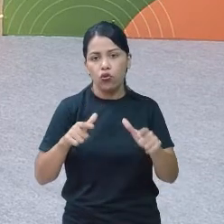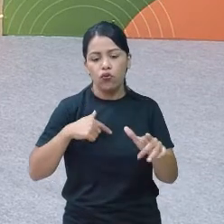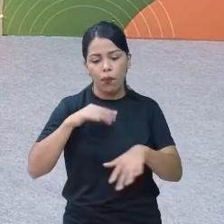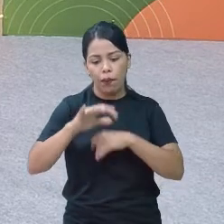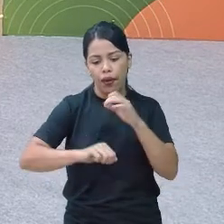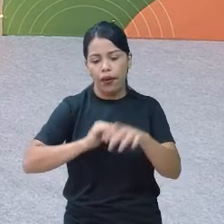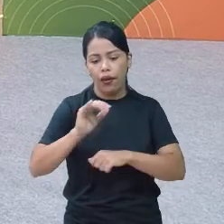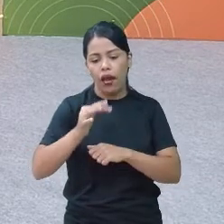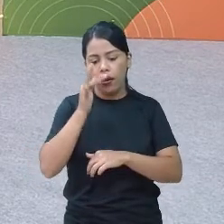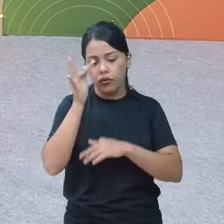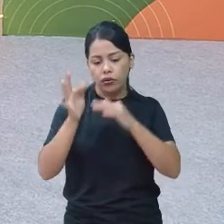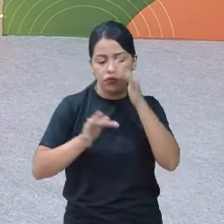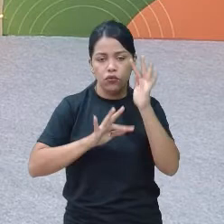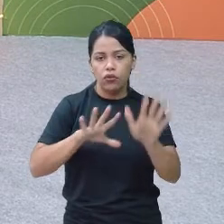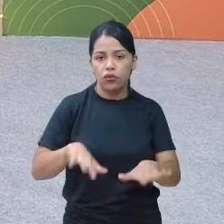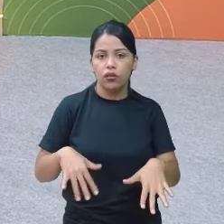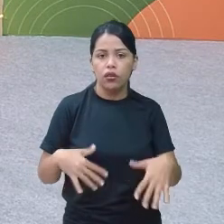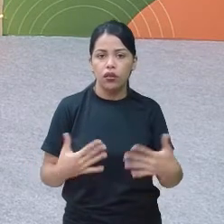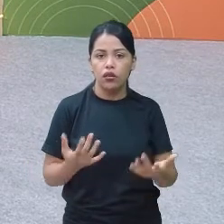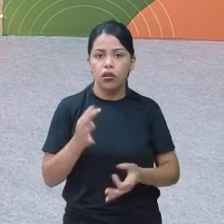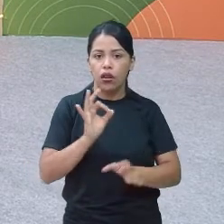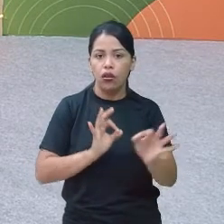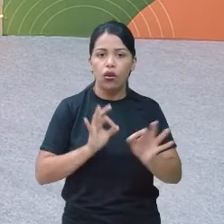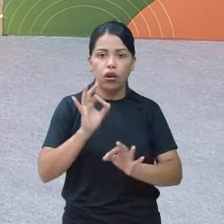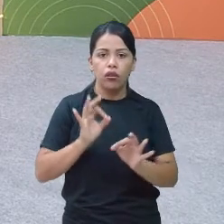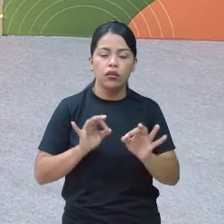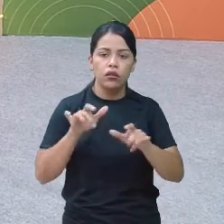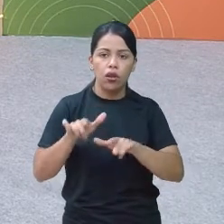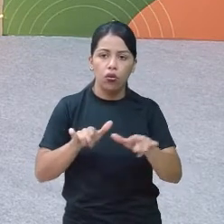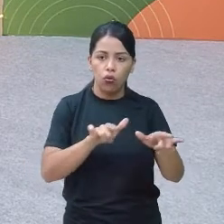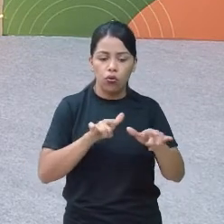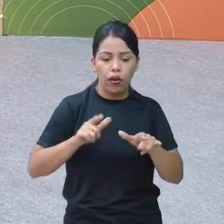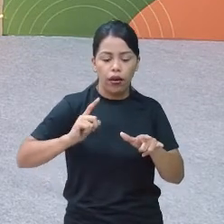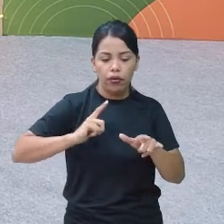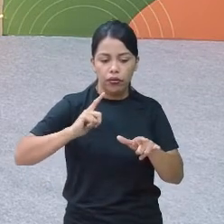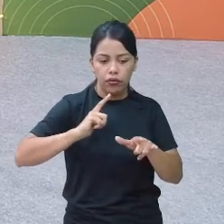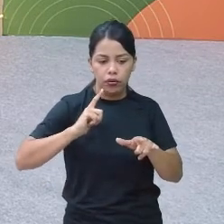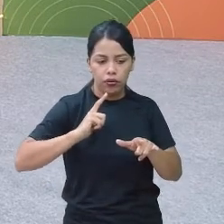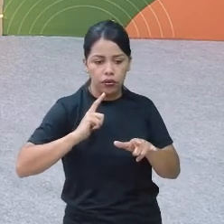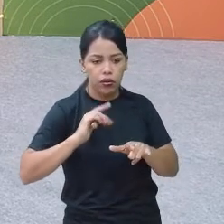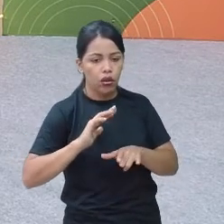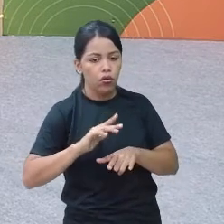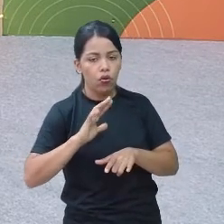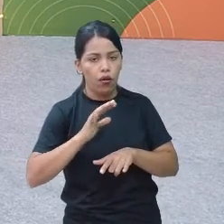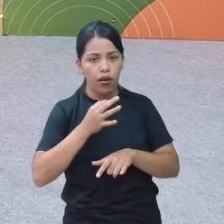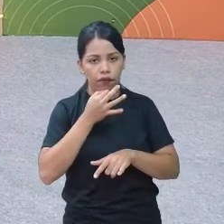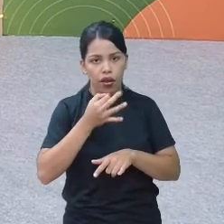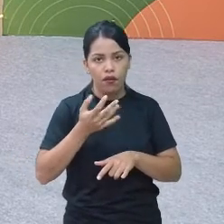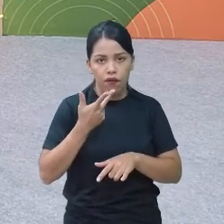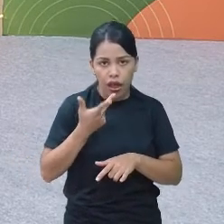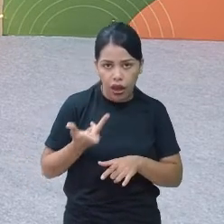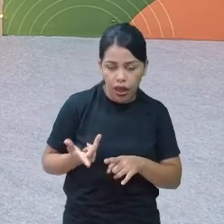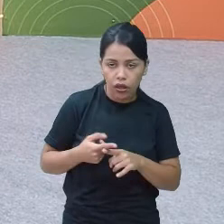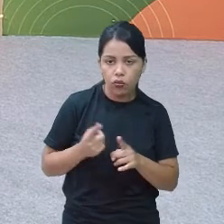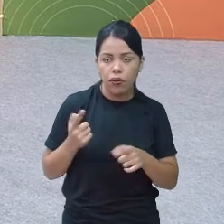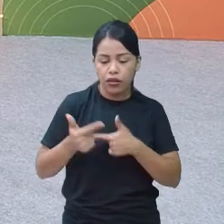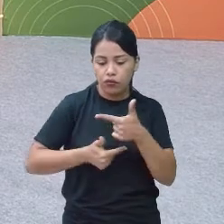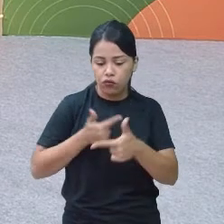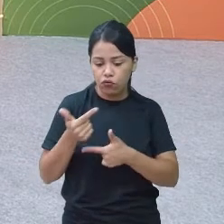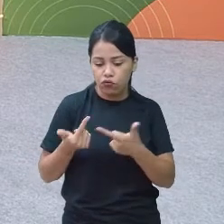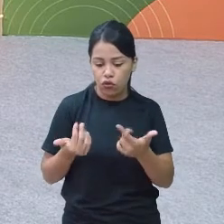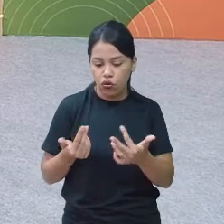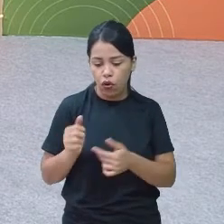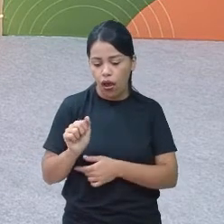flores. Então, ele marca aí um lugar que existe, que não foi citado, e ele funciona como